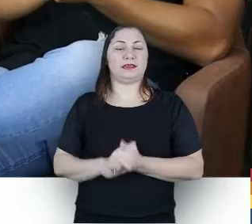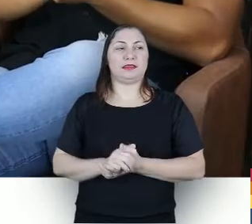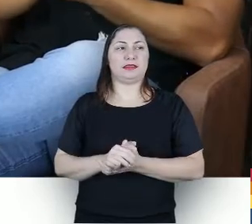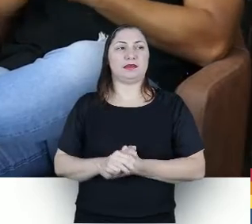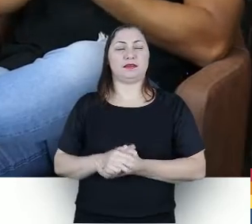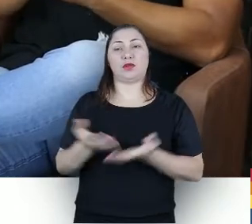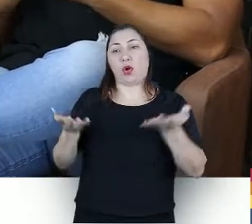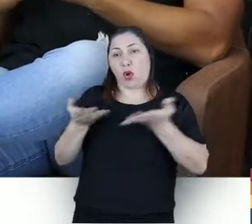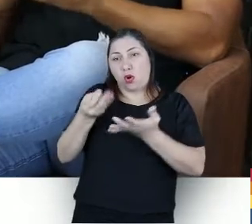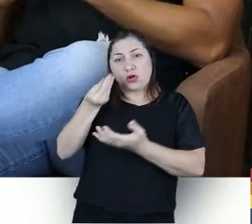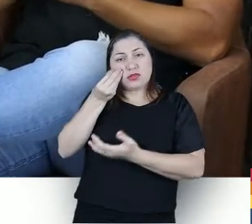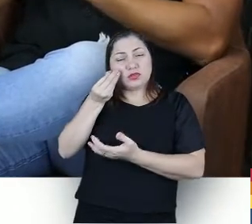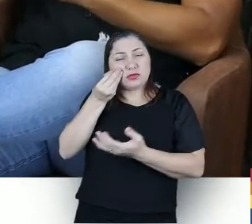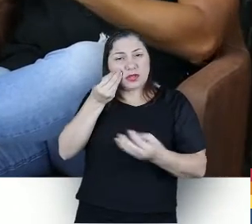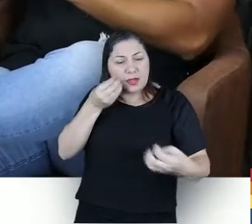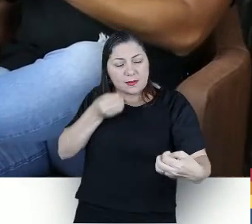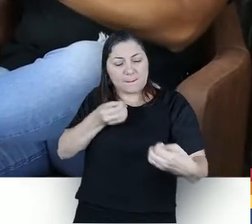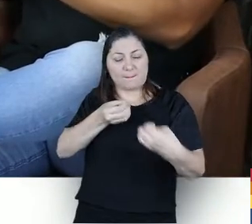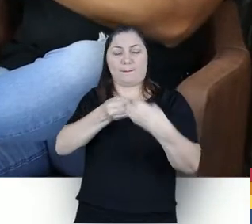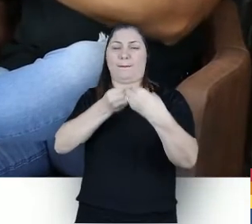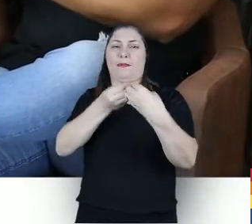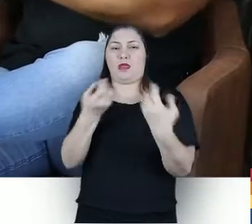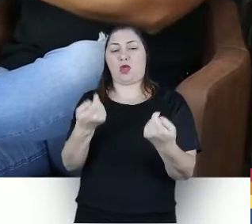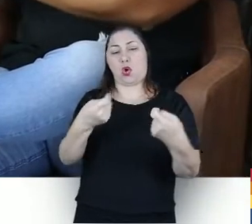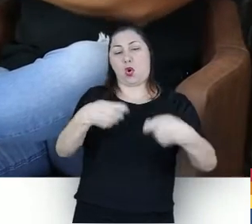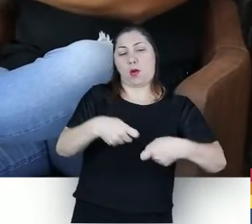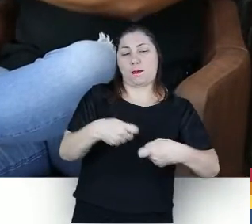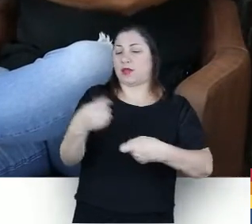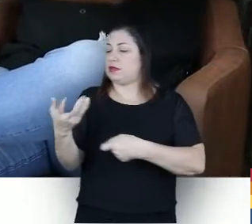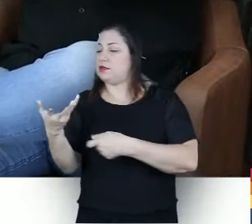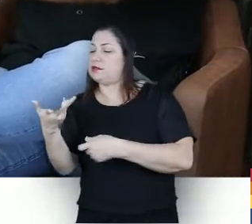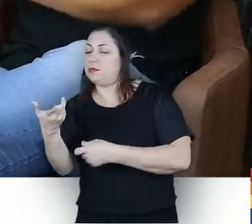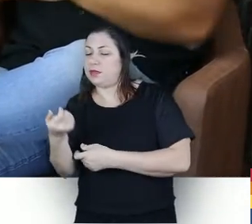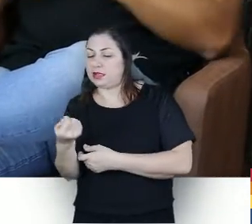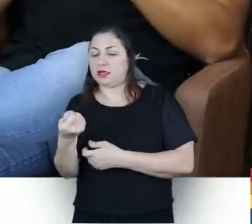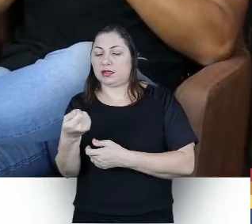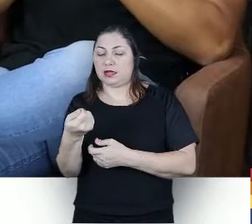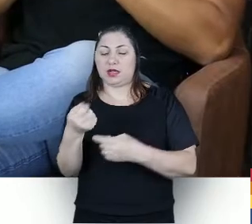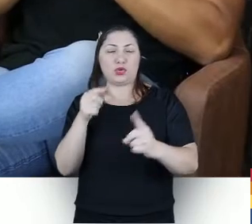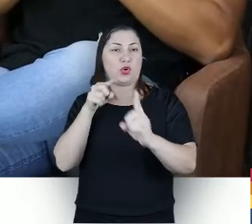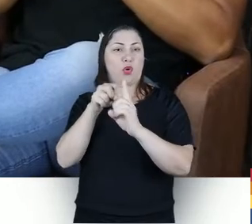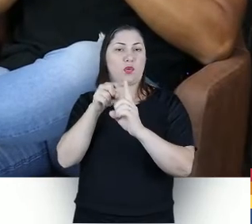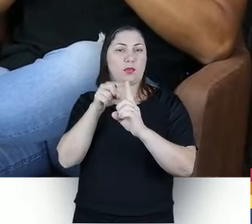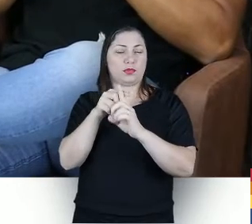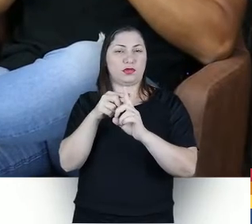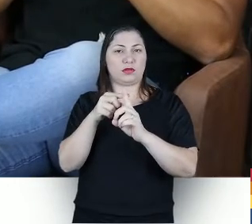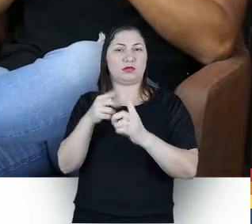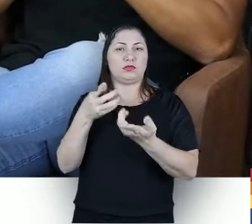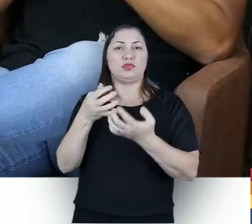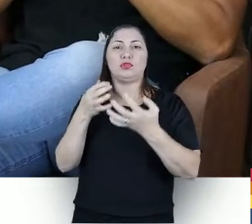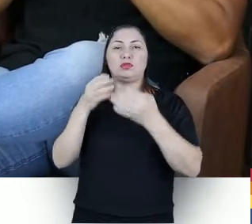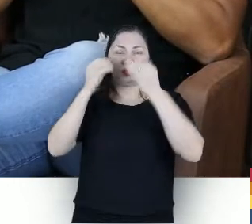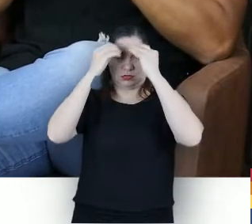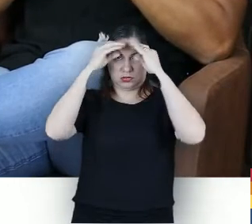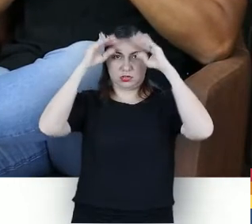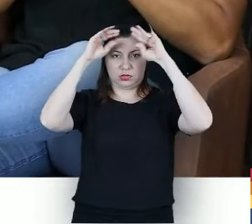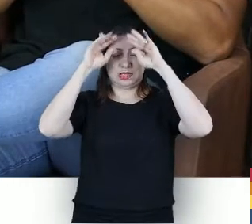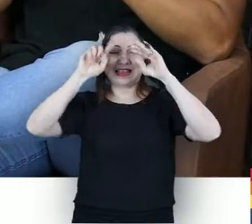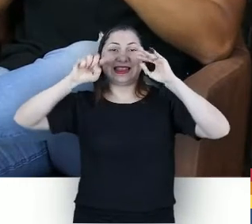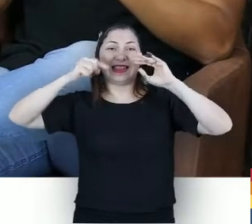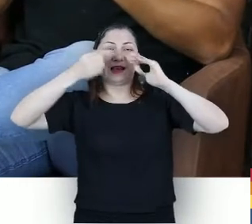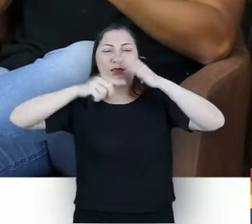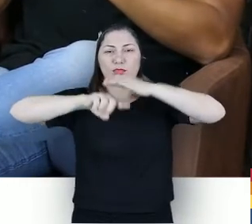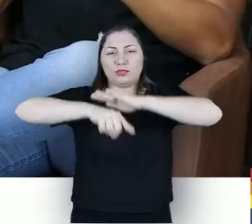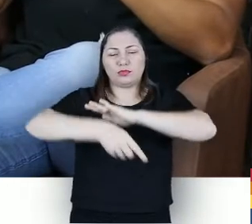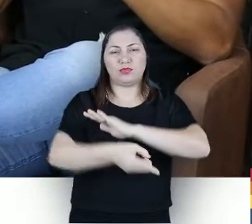já sabe a habilidade. Isso é uma coisa que ele vai desenvolvendo, né? Na vivência dele ali no dia a dia, né? Mas, assim, respondendo a pergunta, Imaculada, é